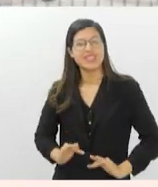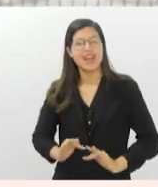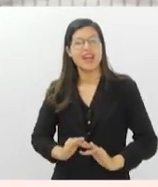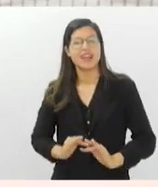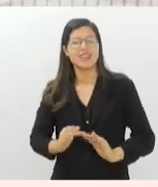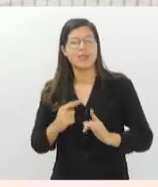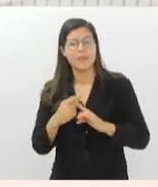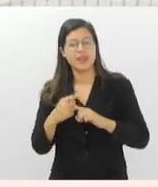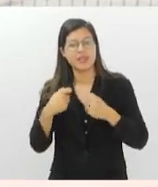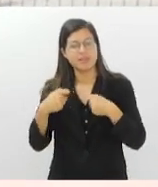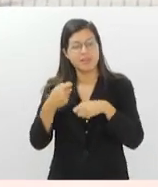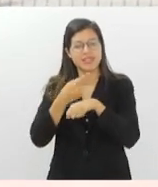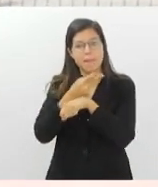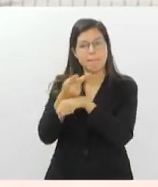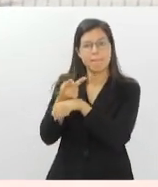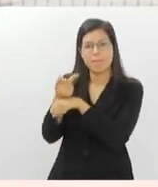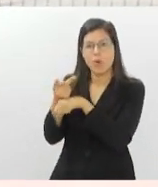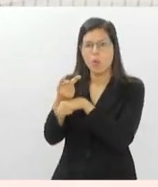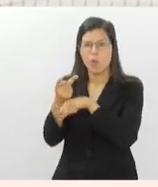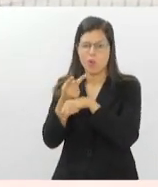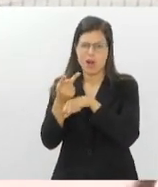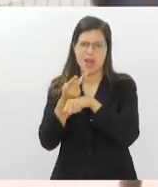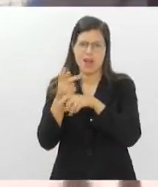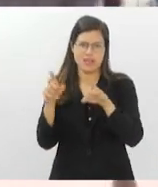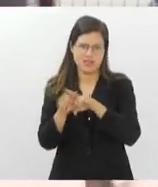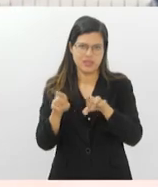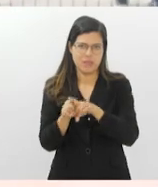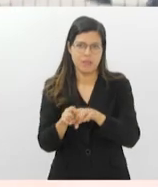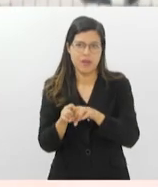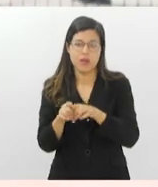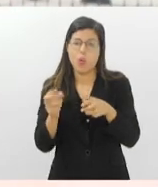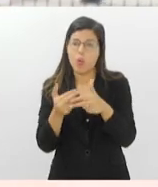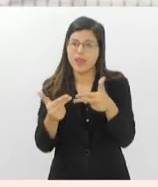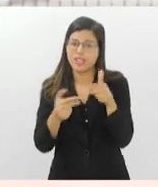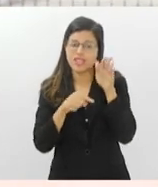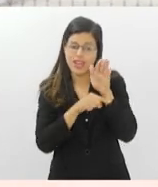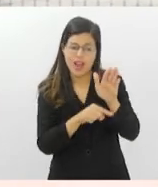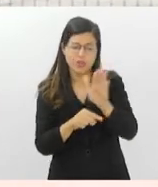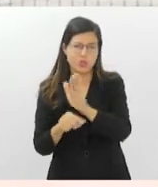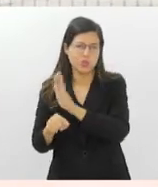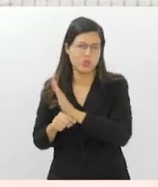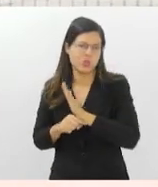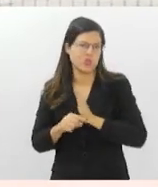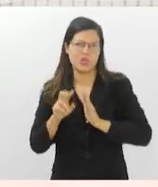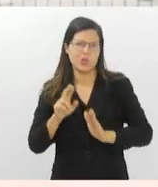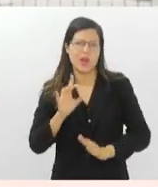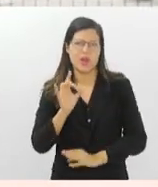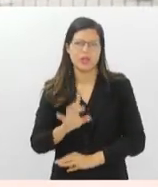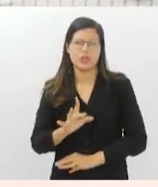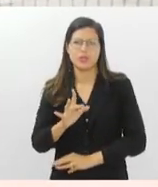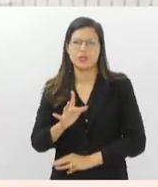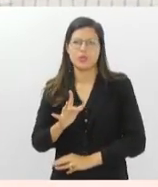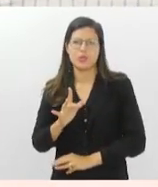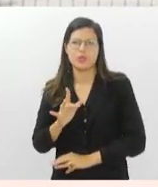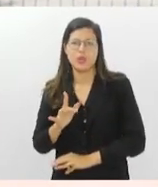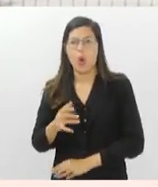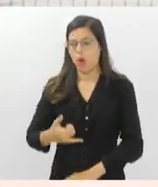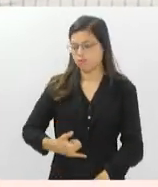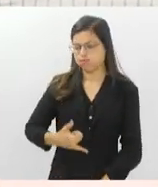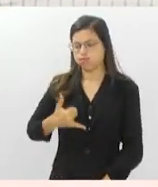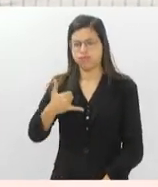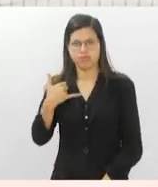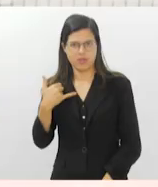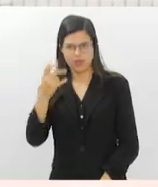tem que buscar também trazer alguma coisa que ajude as pessoas, né? Não só satisfazer, eventualmente, o ego de quem está